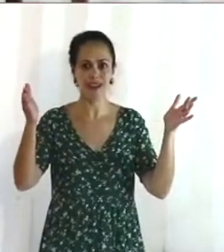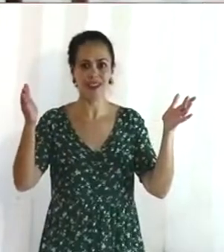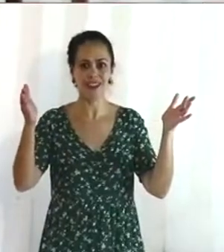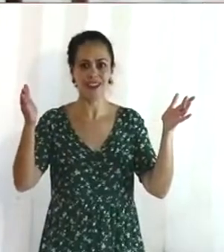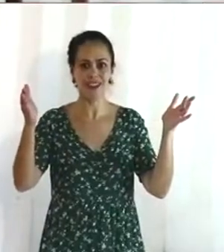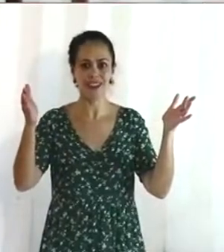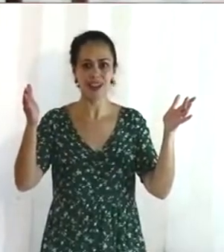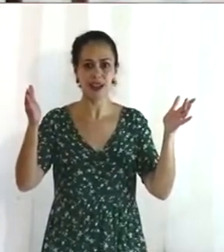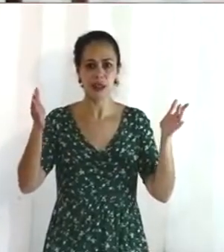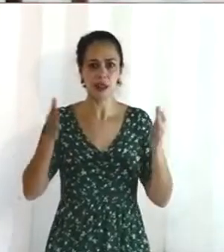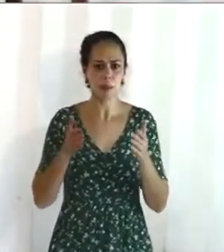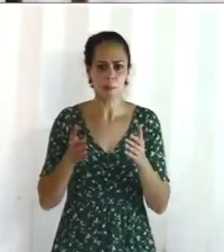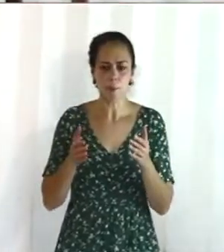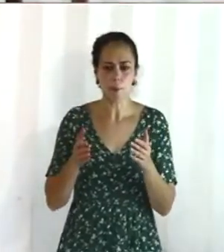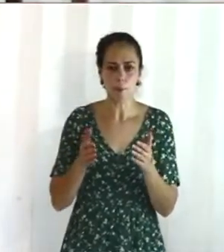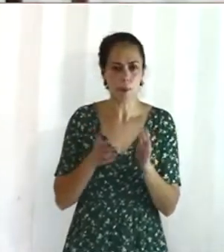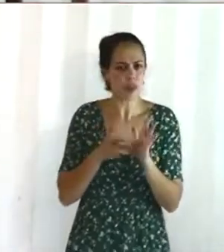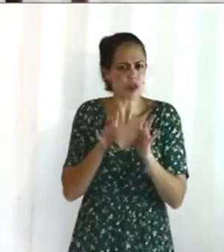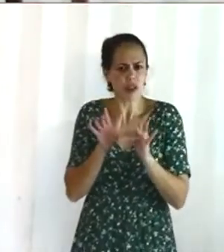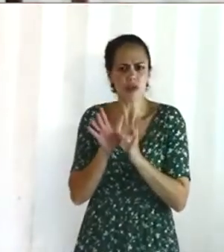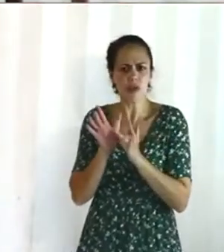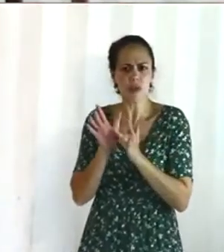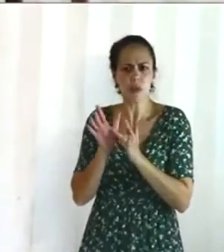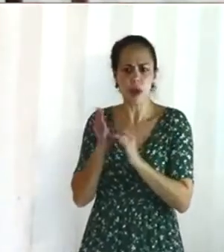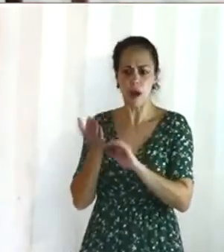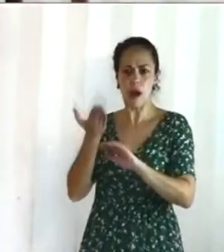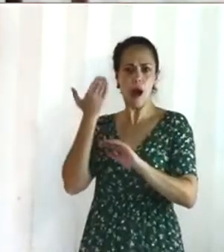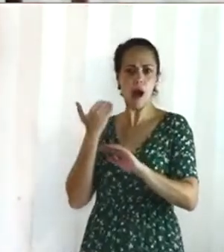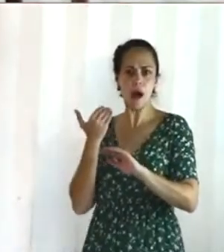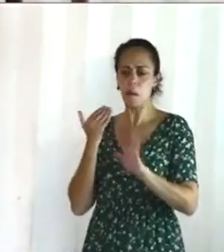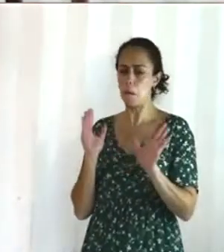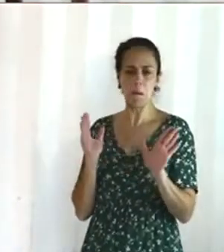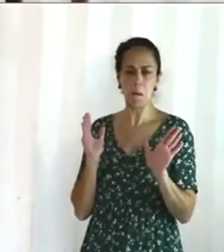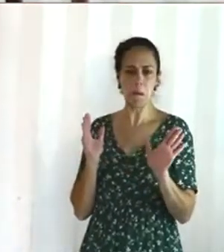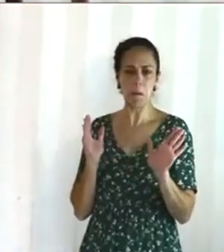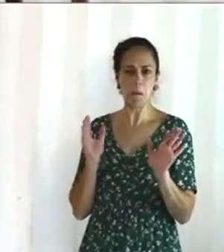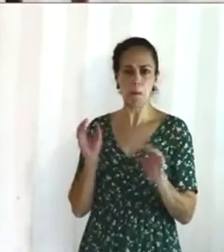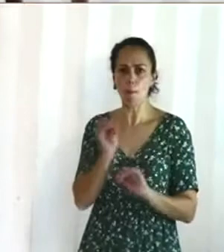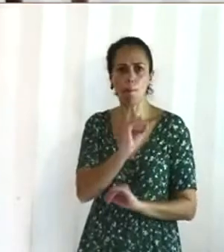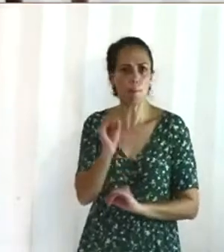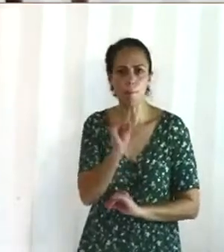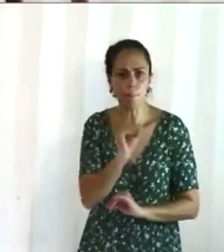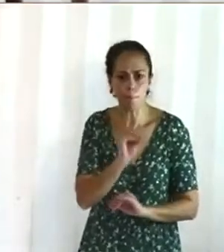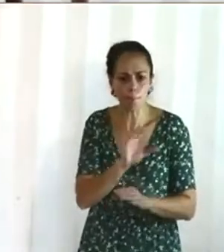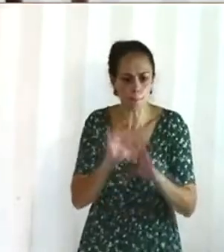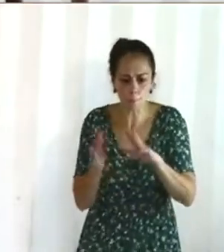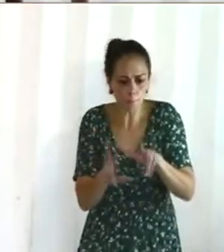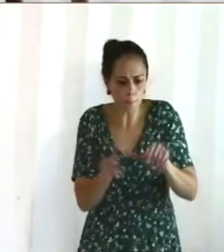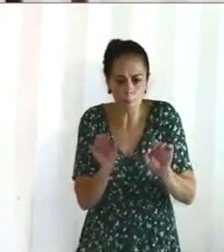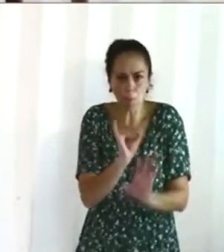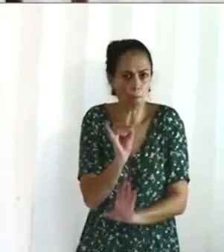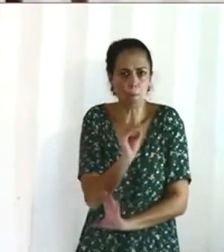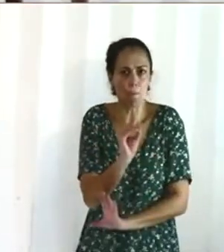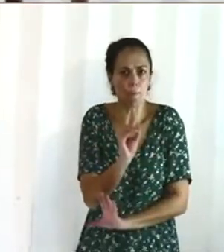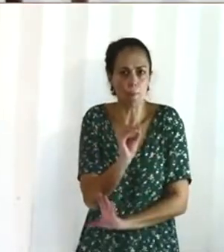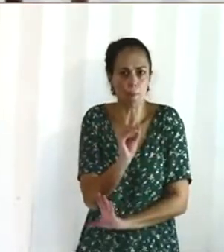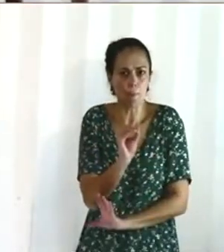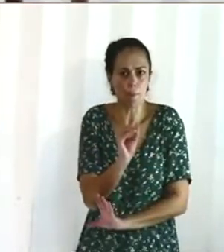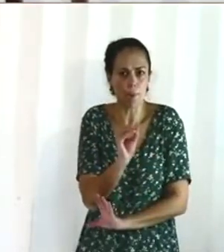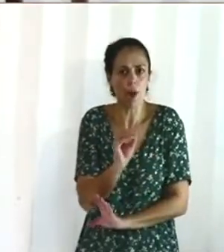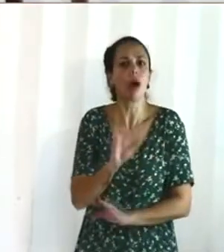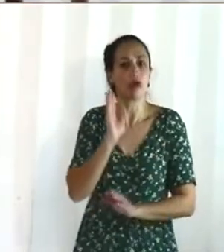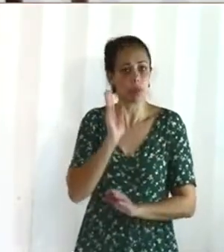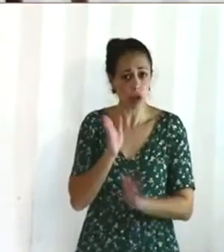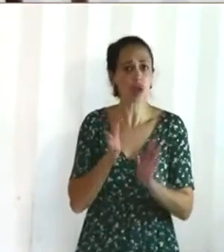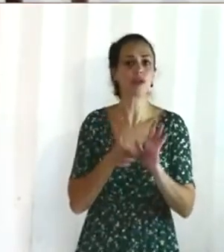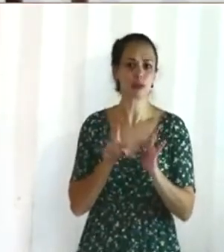antes dele. Ele é o princípio gerador de toda a criação, de todo o cosmos. Esse é o eterno Filho